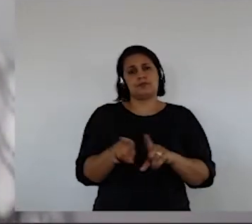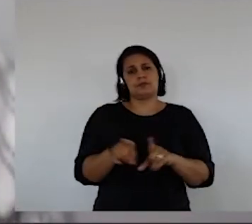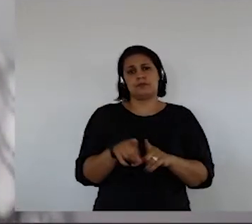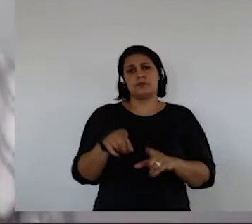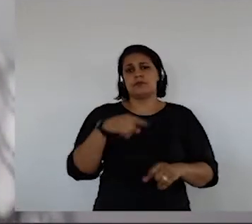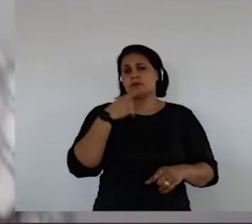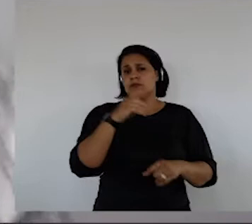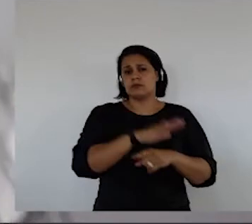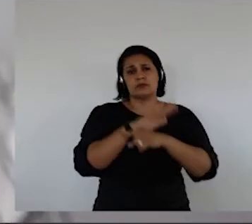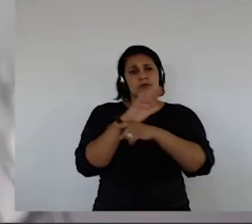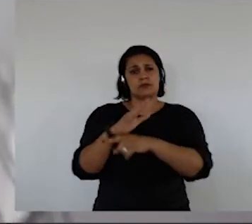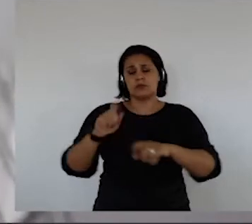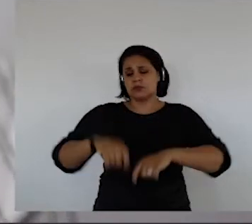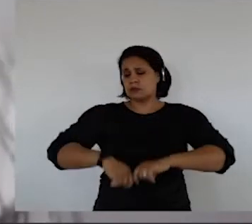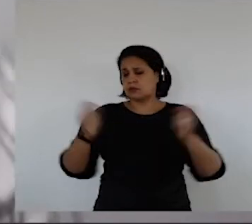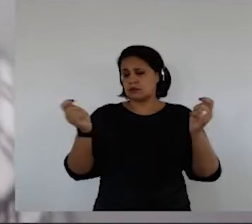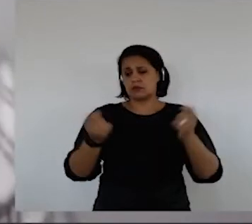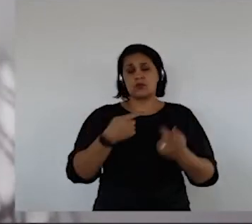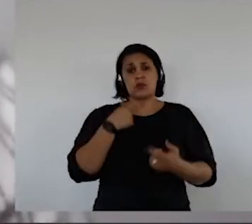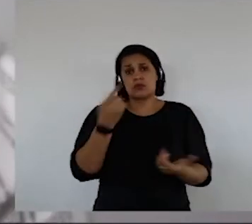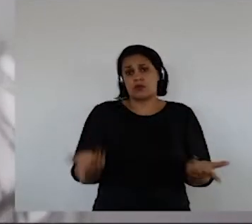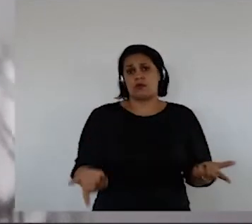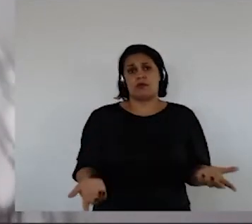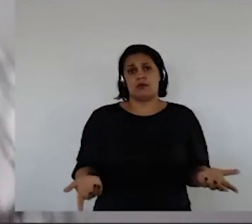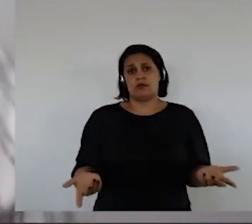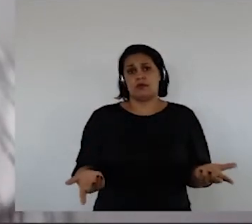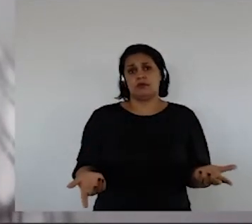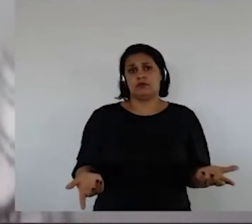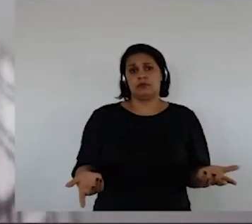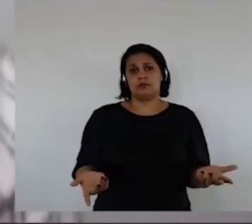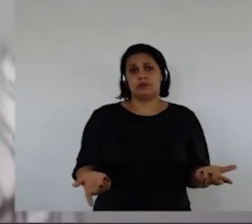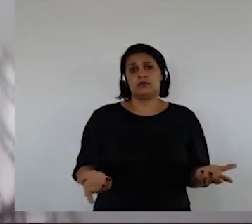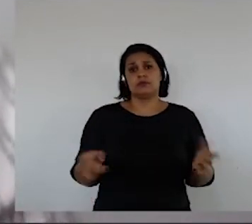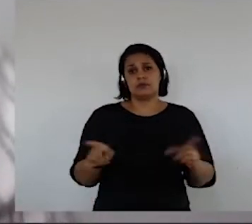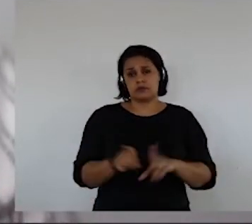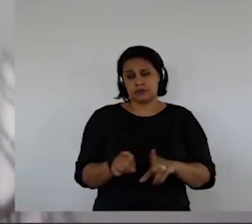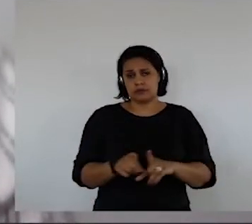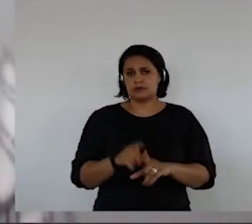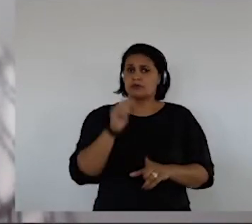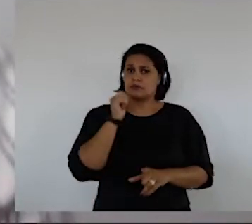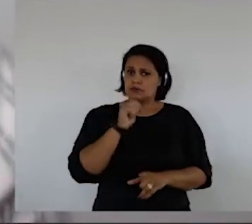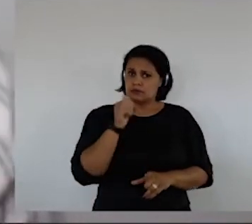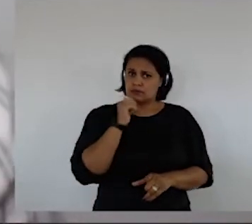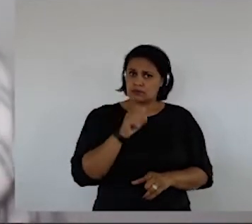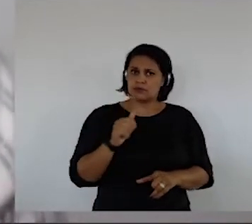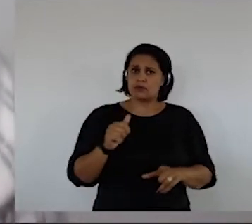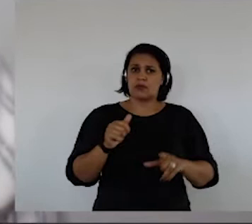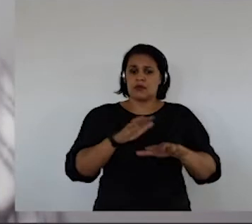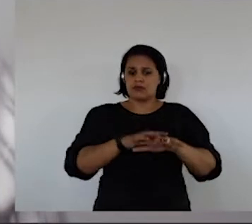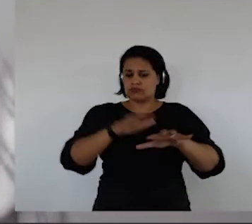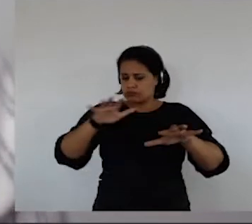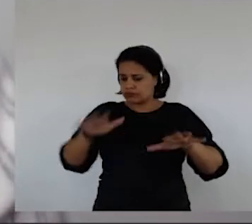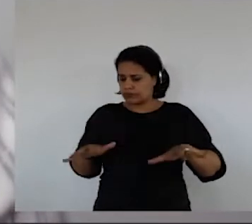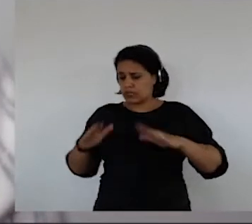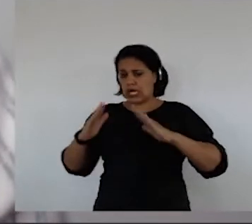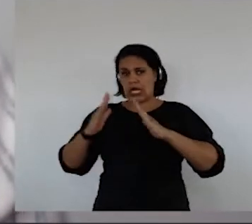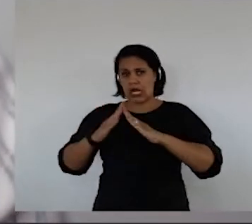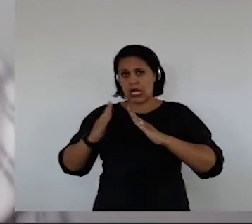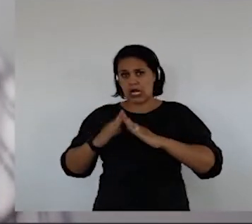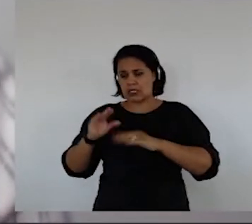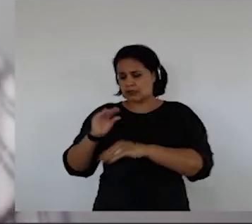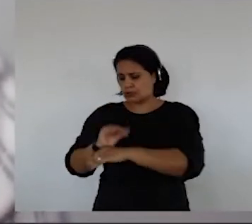para ela, seja impossível. Fora isso, a gente está falando também de mulheres que estão em home office e têm o cuidado de casa e dos